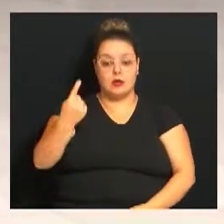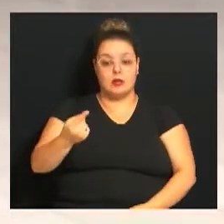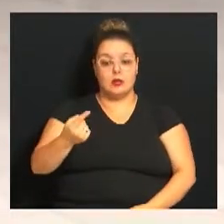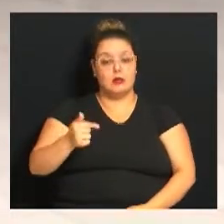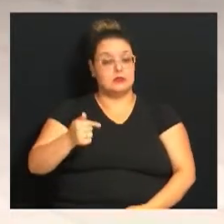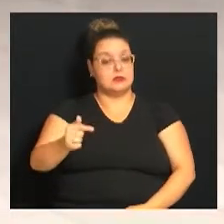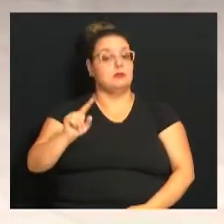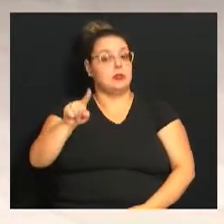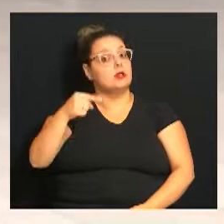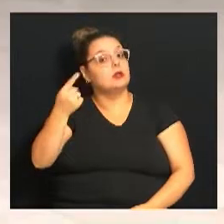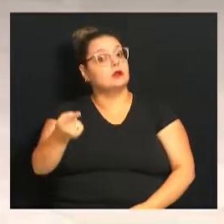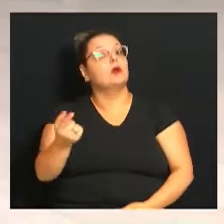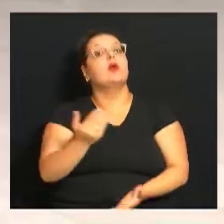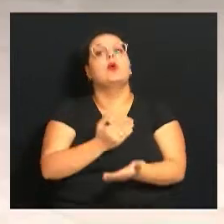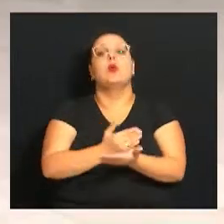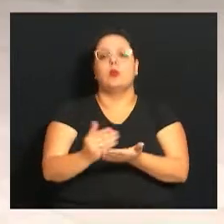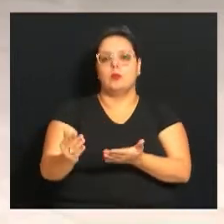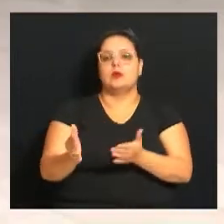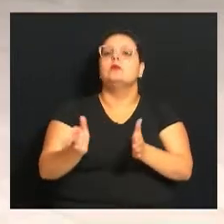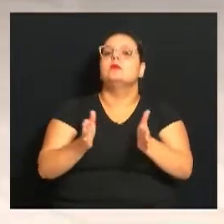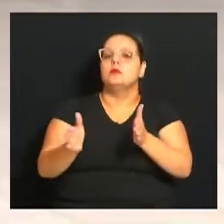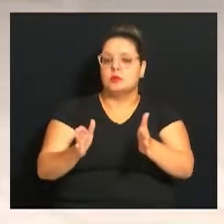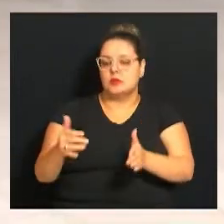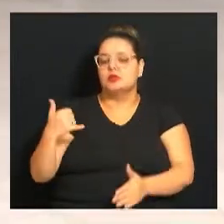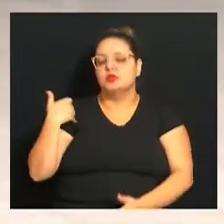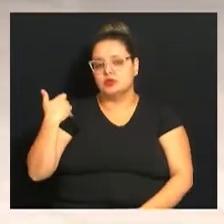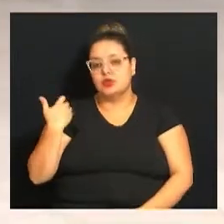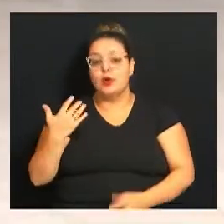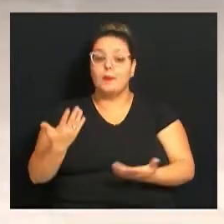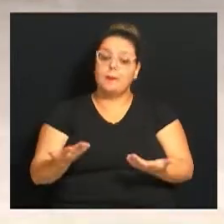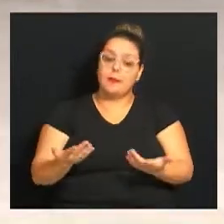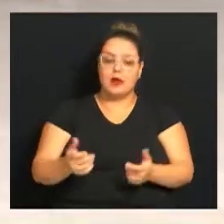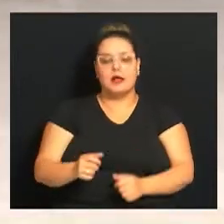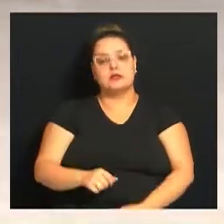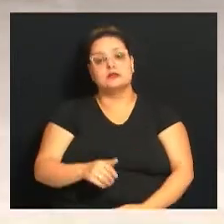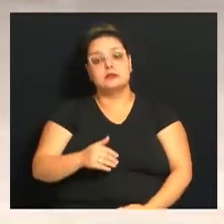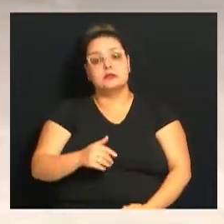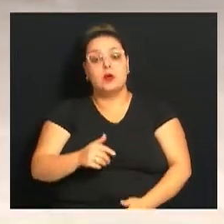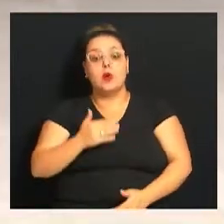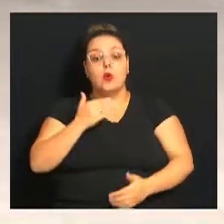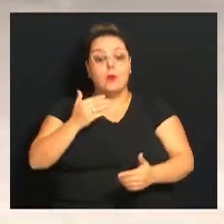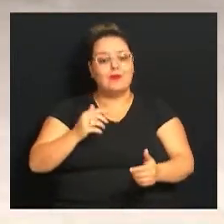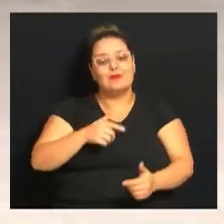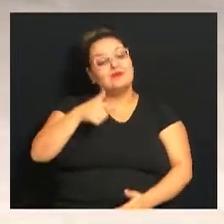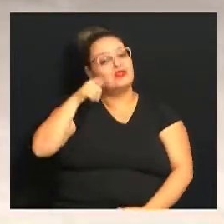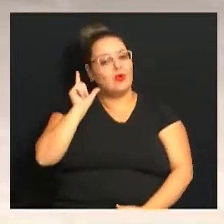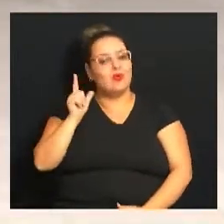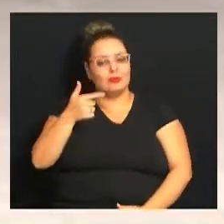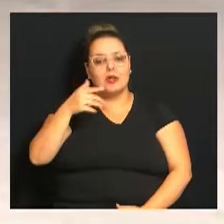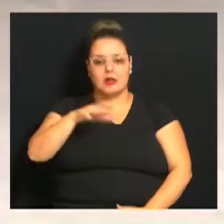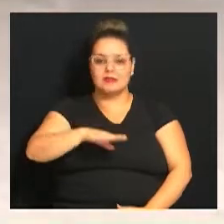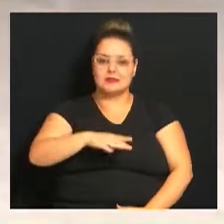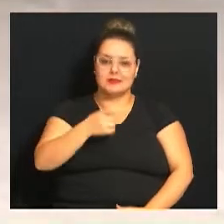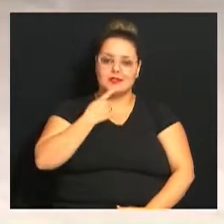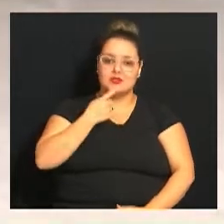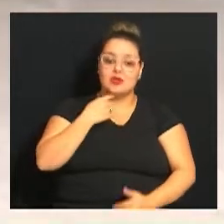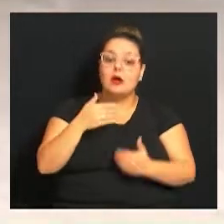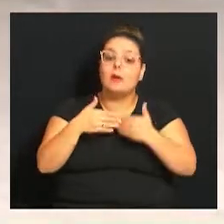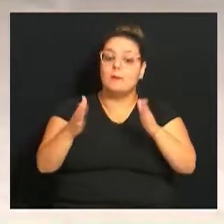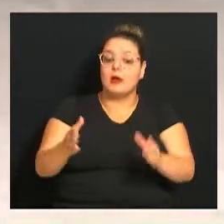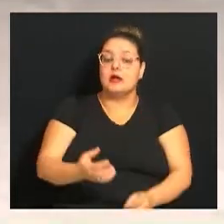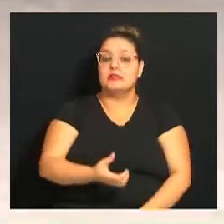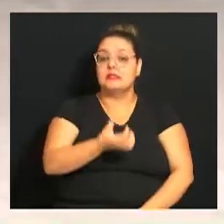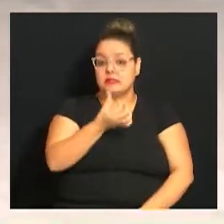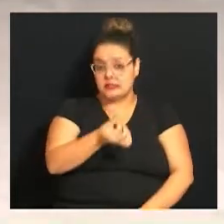da vacinação para essa faixa etária, para esse novo grupo, mas desde ontem, Campinas tem aberto 65 centros